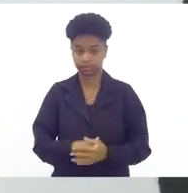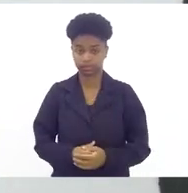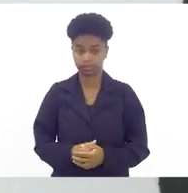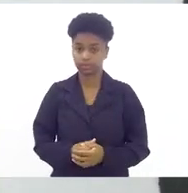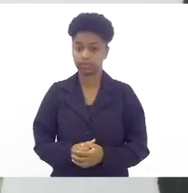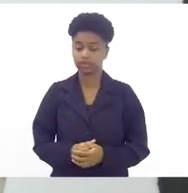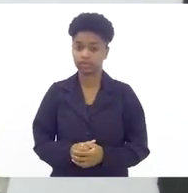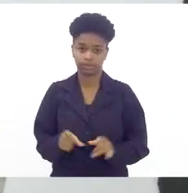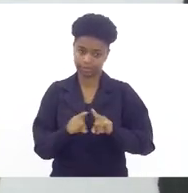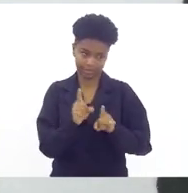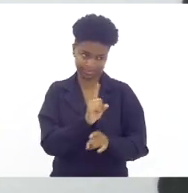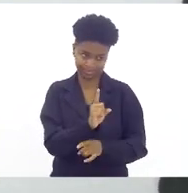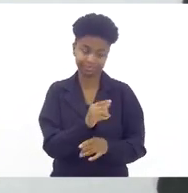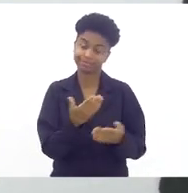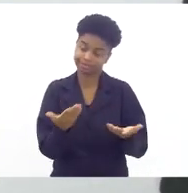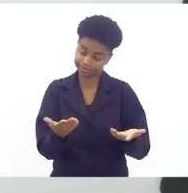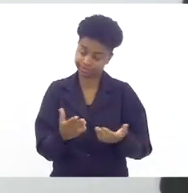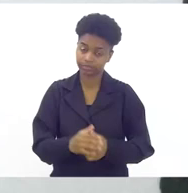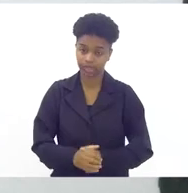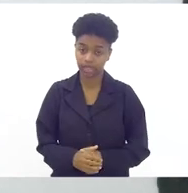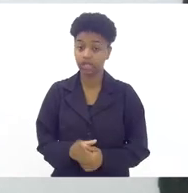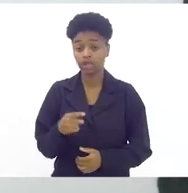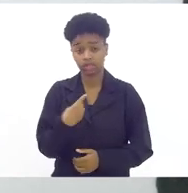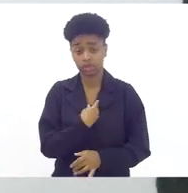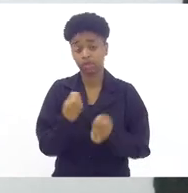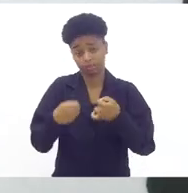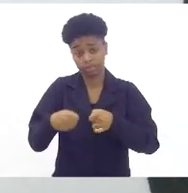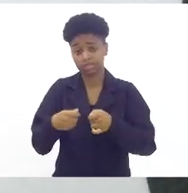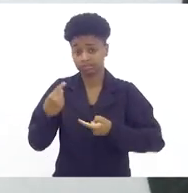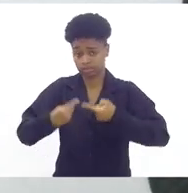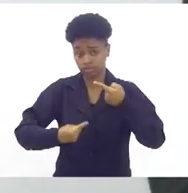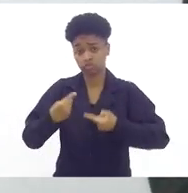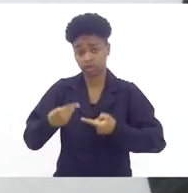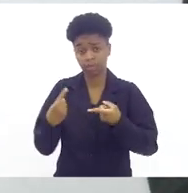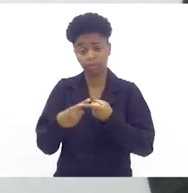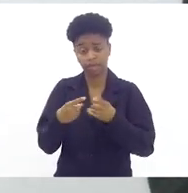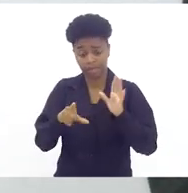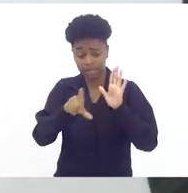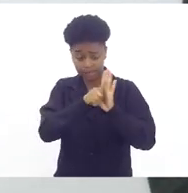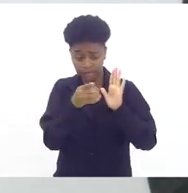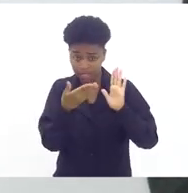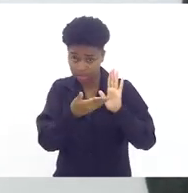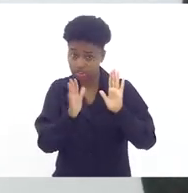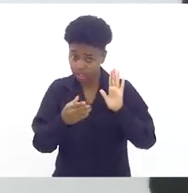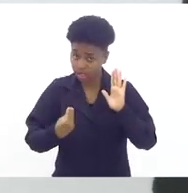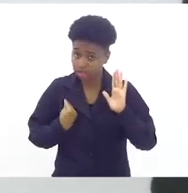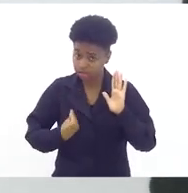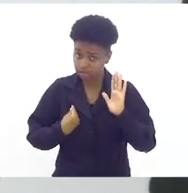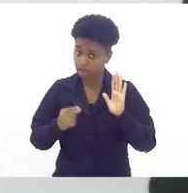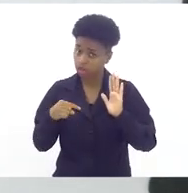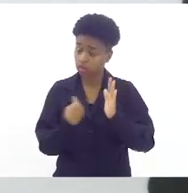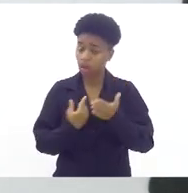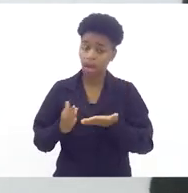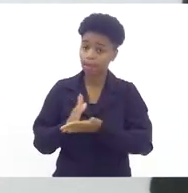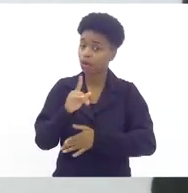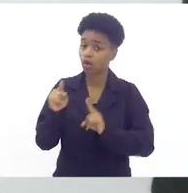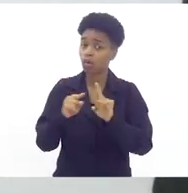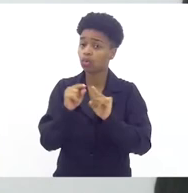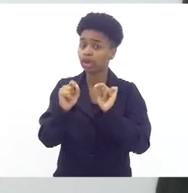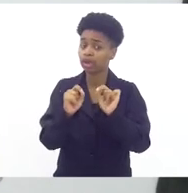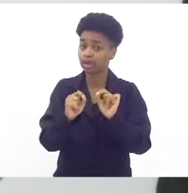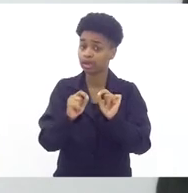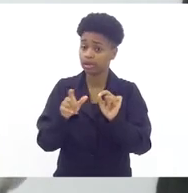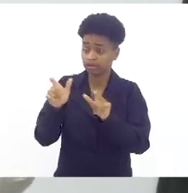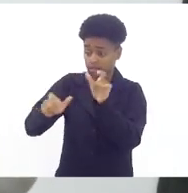também não está né e a gente então tem que fazer esse debate a legislação né ela a gente aprova com o intuito de que ela seja